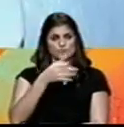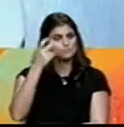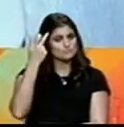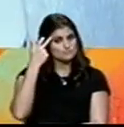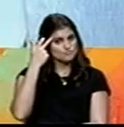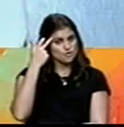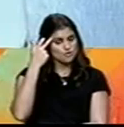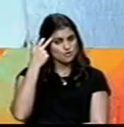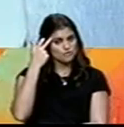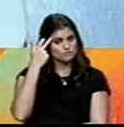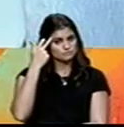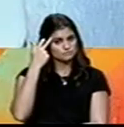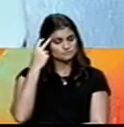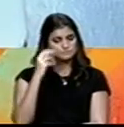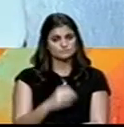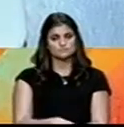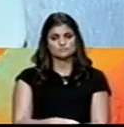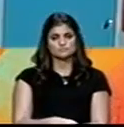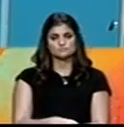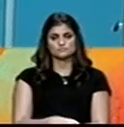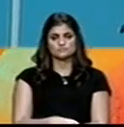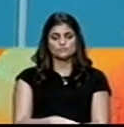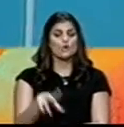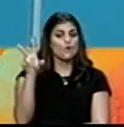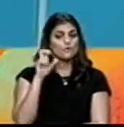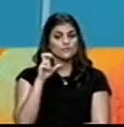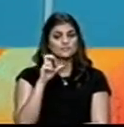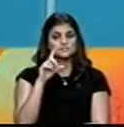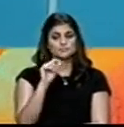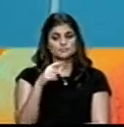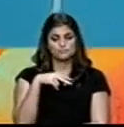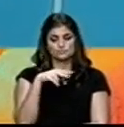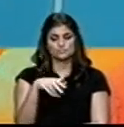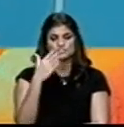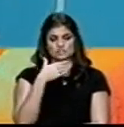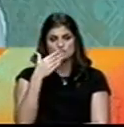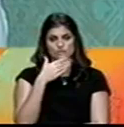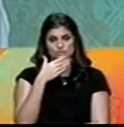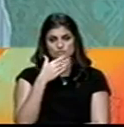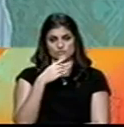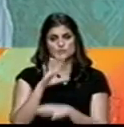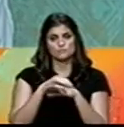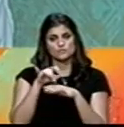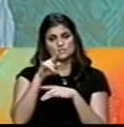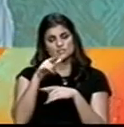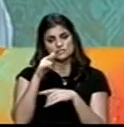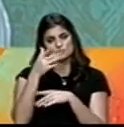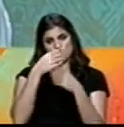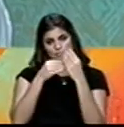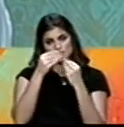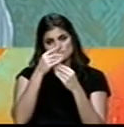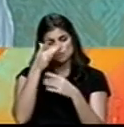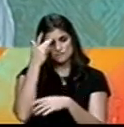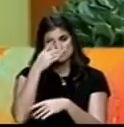Boa. Através de. E ouvem as aulas em português e que por isso aprendem com mais facilidade a língua